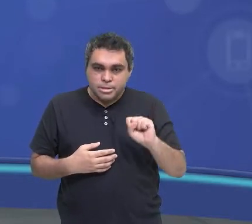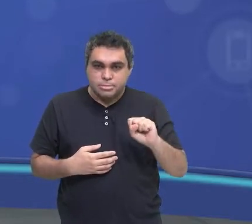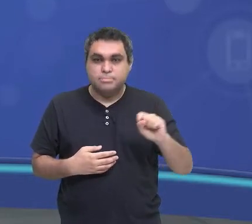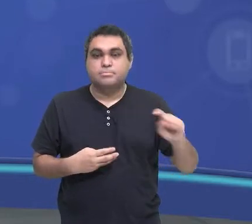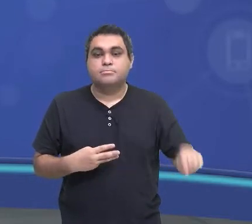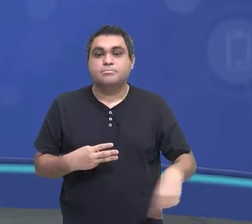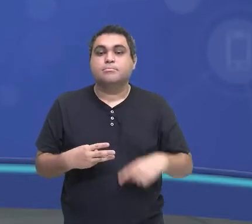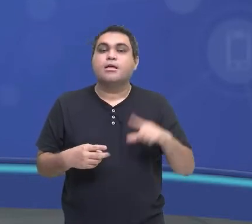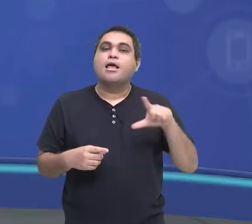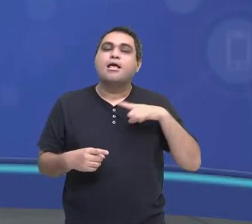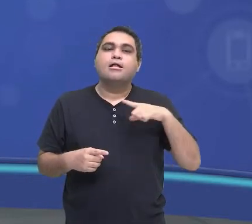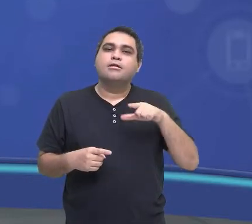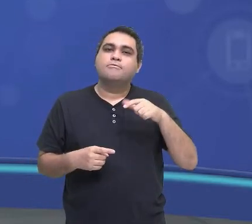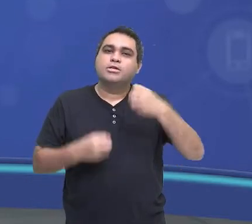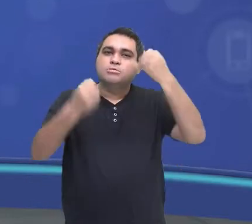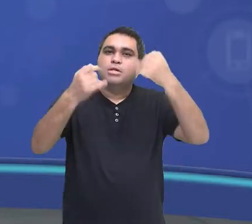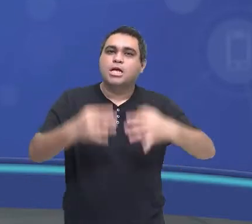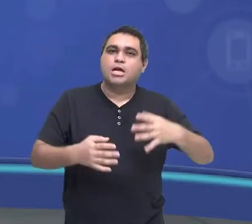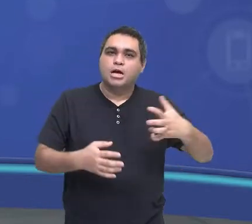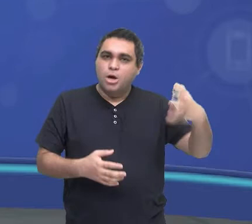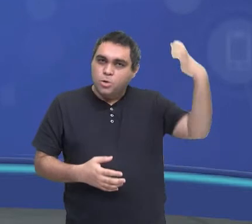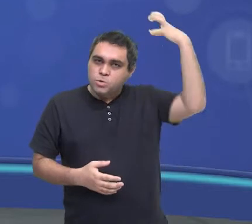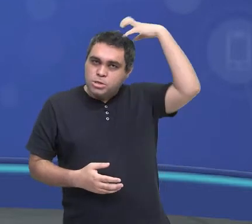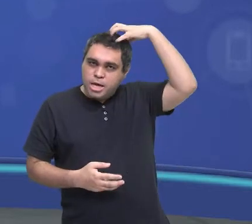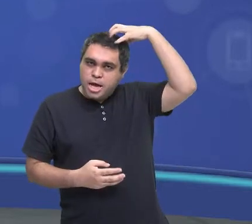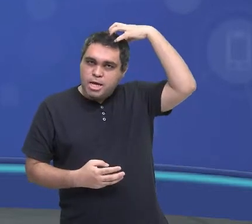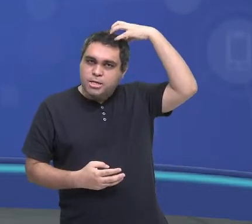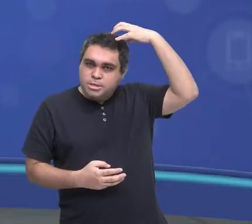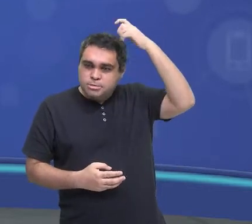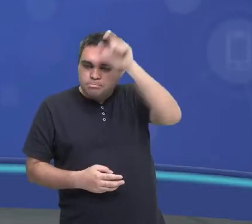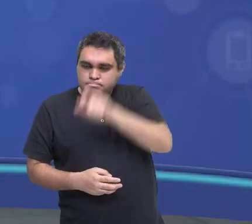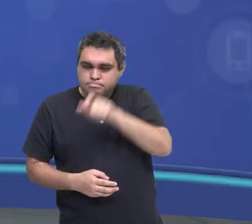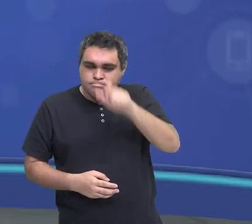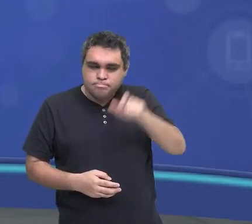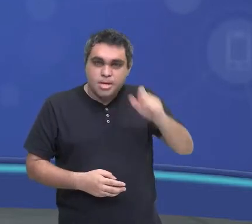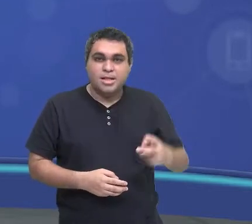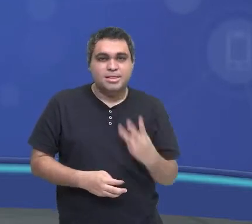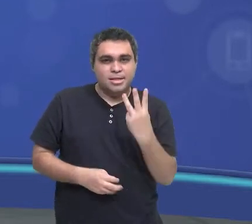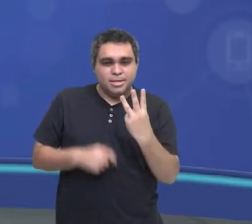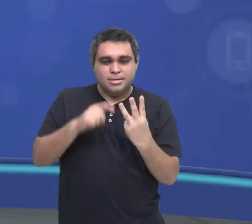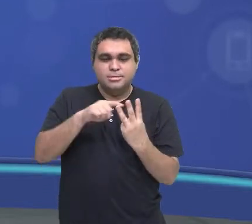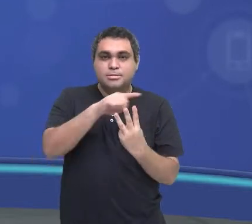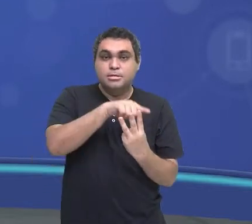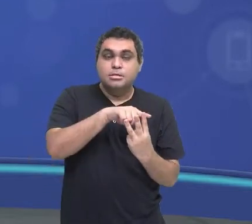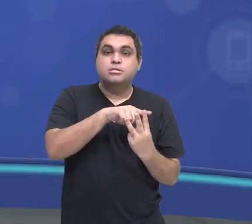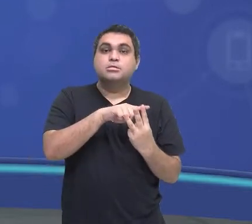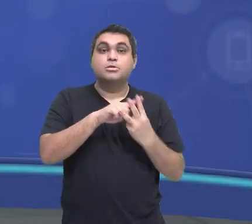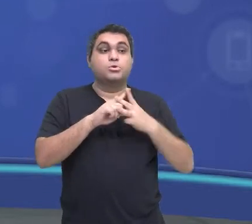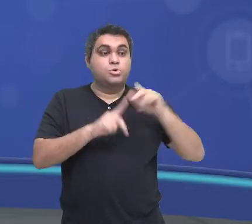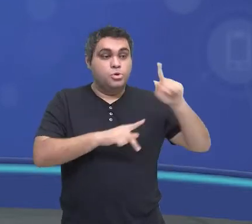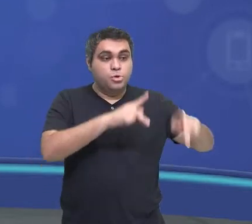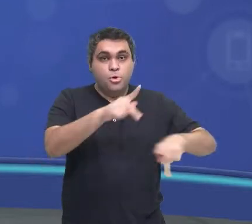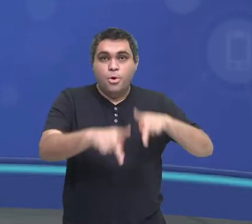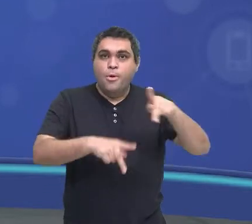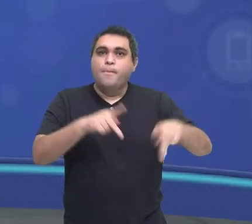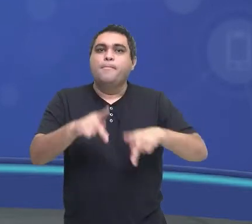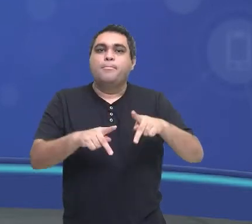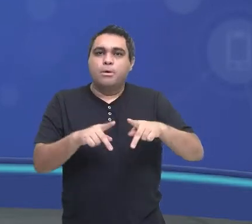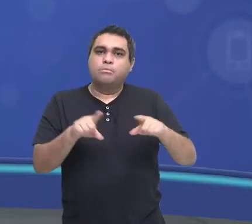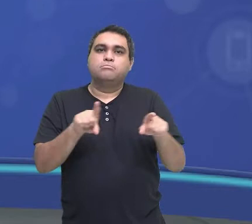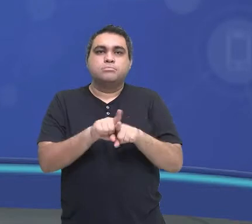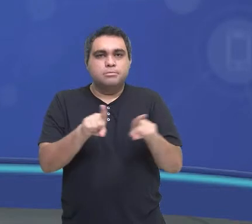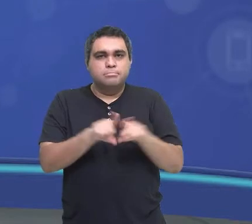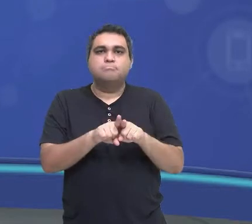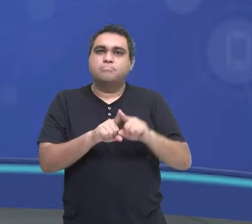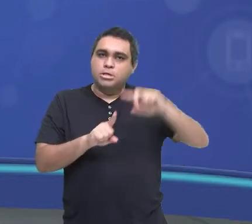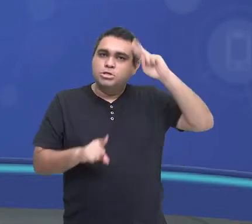partir da crônica dele, ele vai trazer ali características em que o povo vai fazer parte dessa história também. Então tá